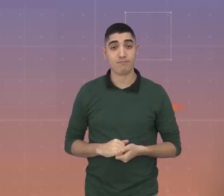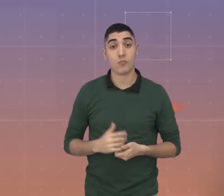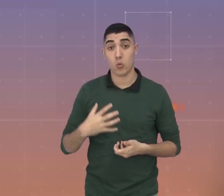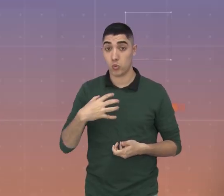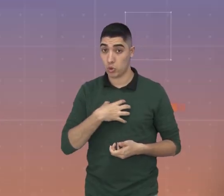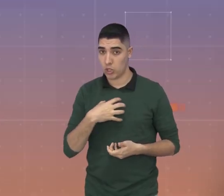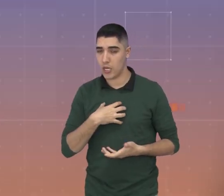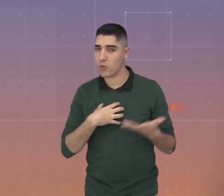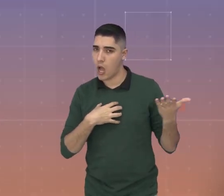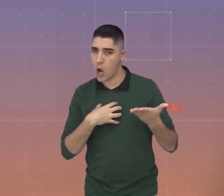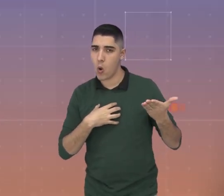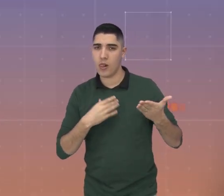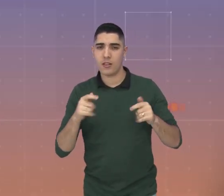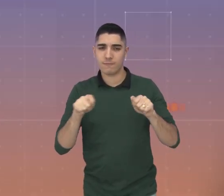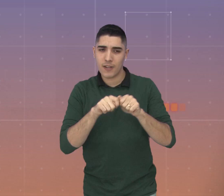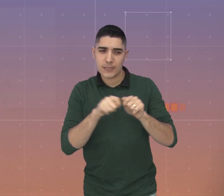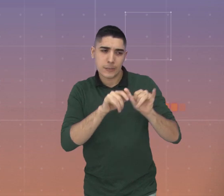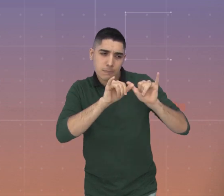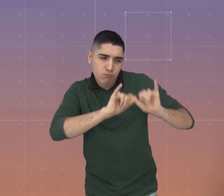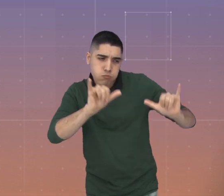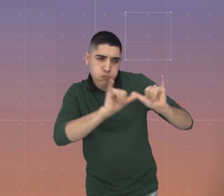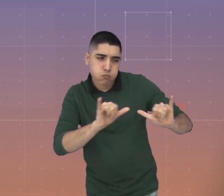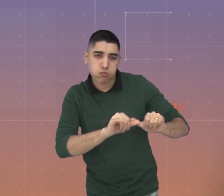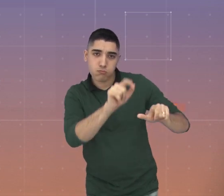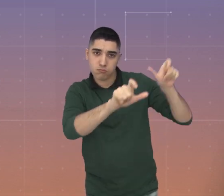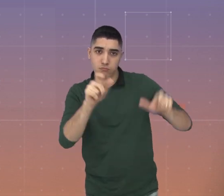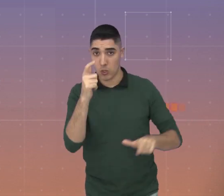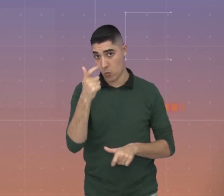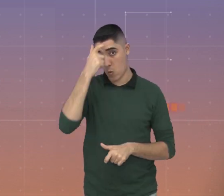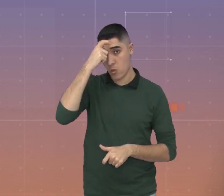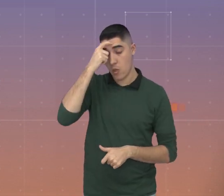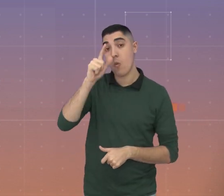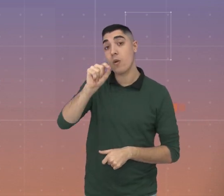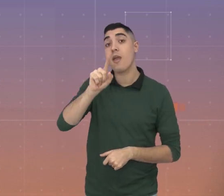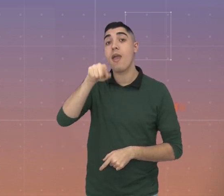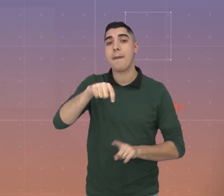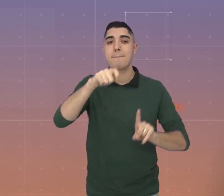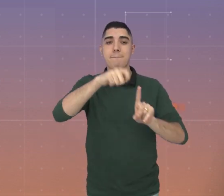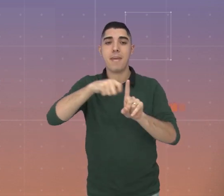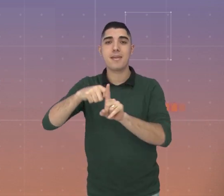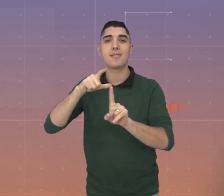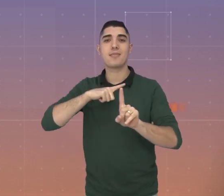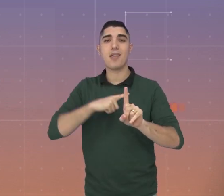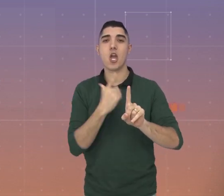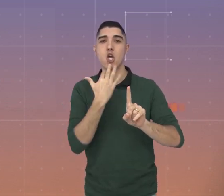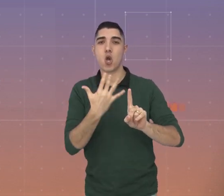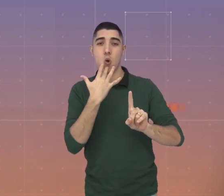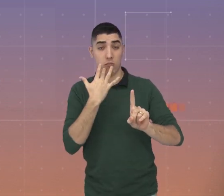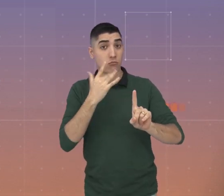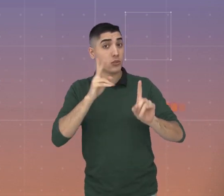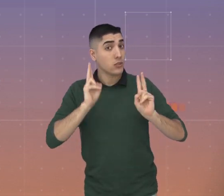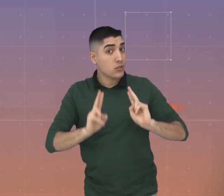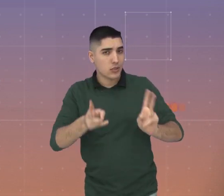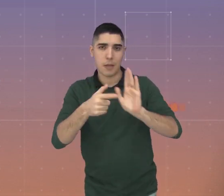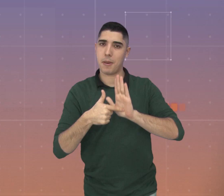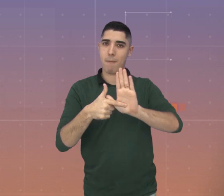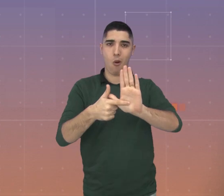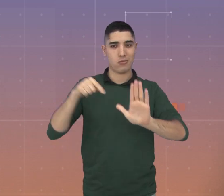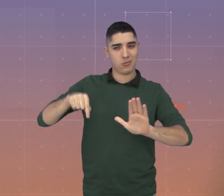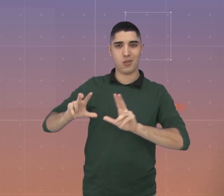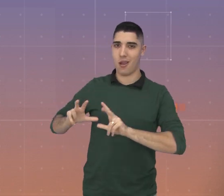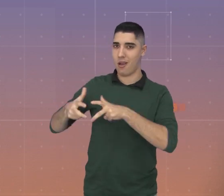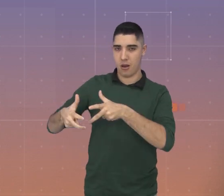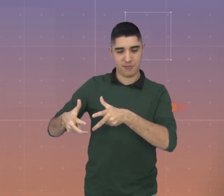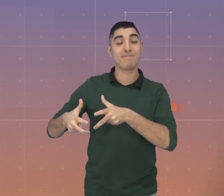Uma maneira de promover grandes campanhas de conscientização são os meses coloridos, que são muito abordados aqui